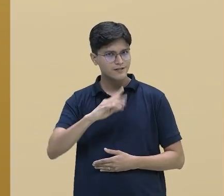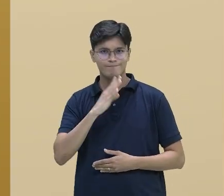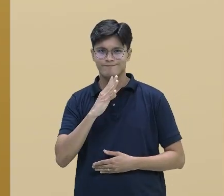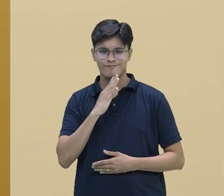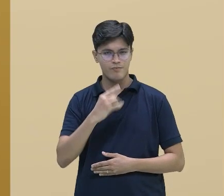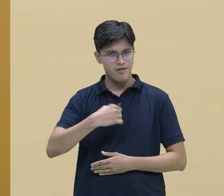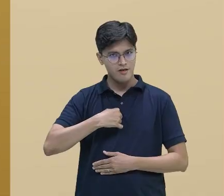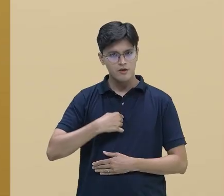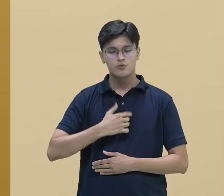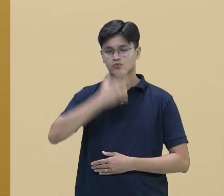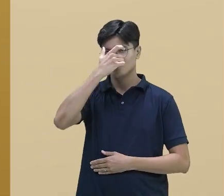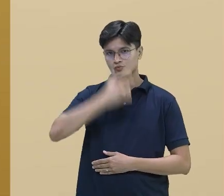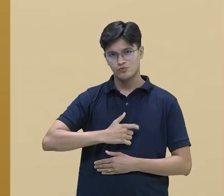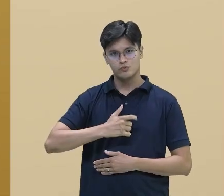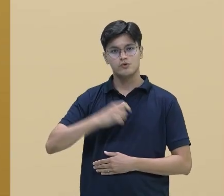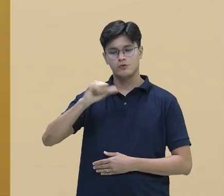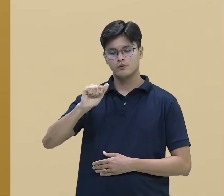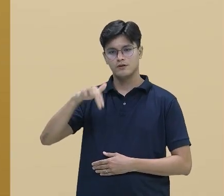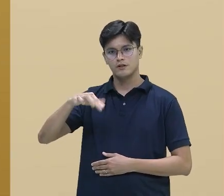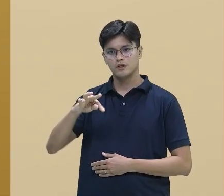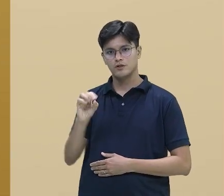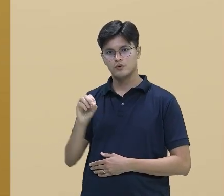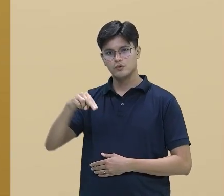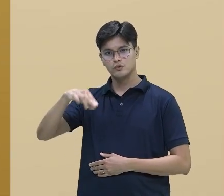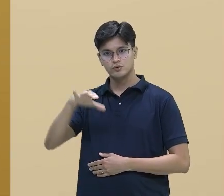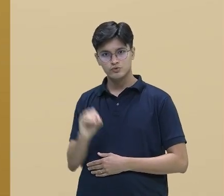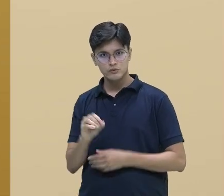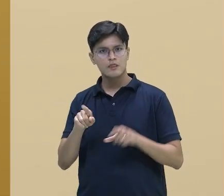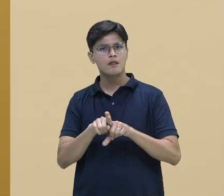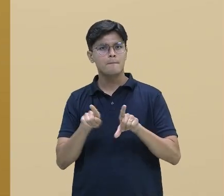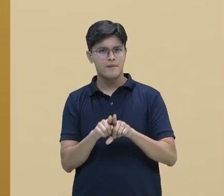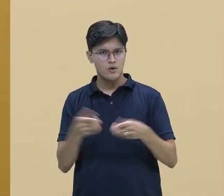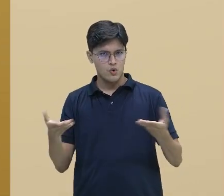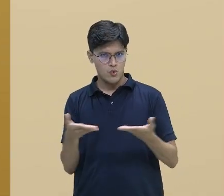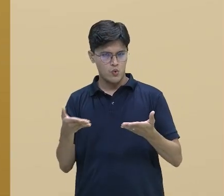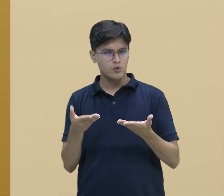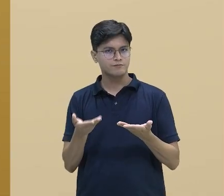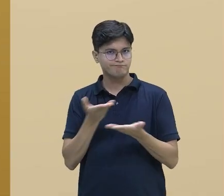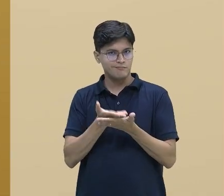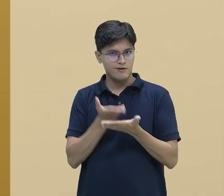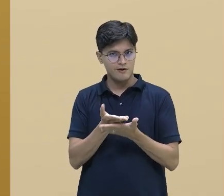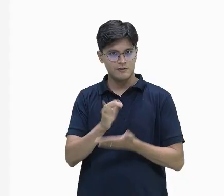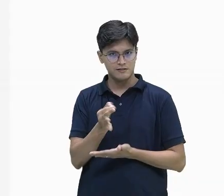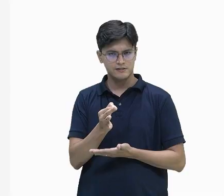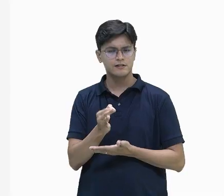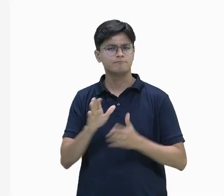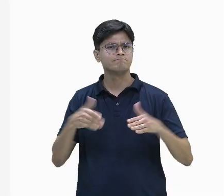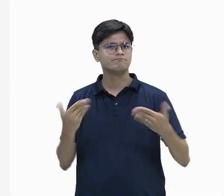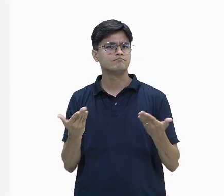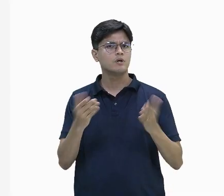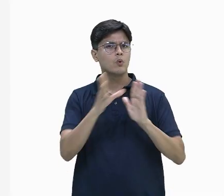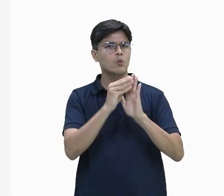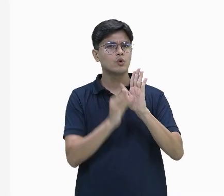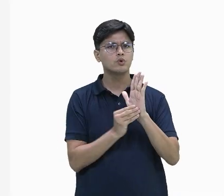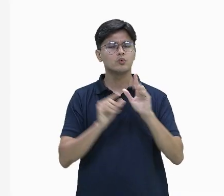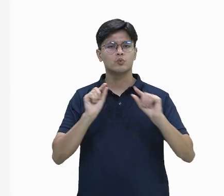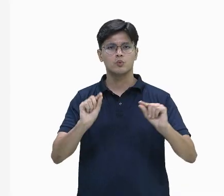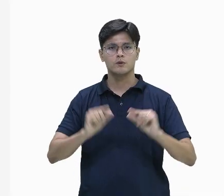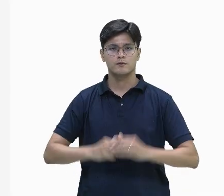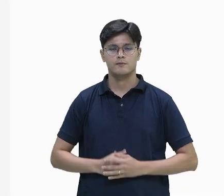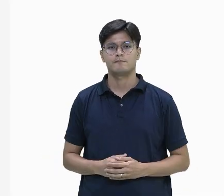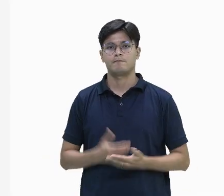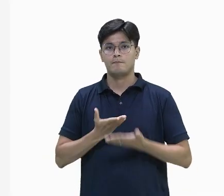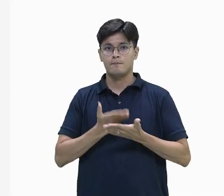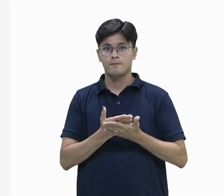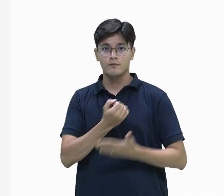Antônio Paulo, também estarei com vocês aqui para esta aula, tudo bem? Vejamos o que vamos estudar nesta aula. Aula de número